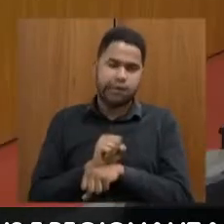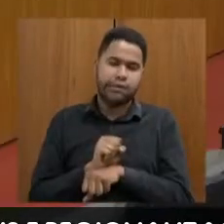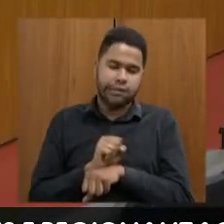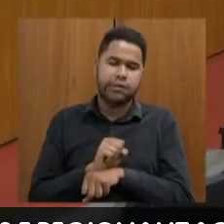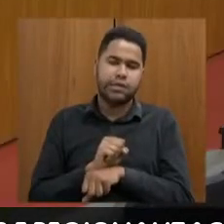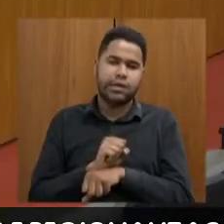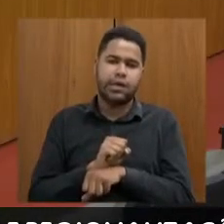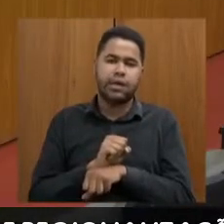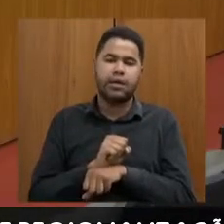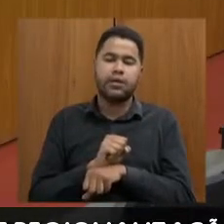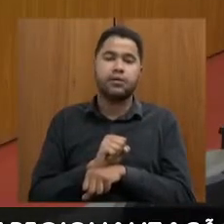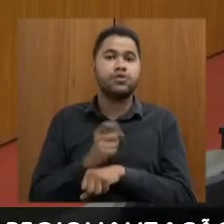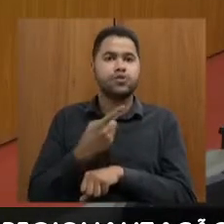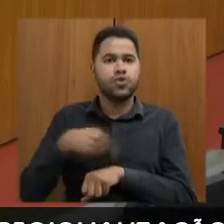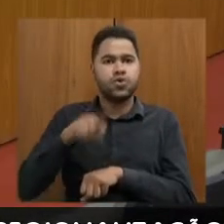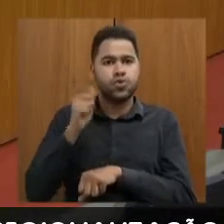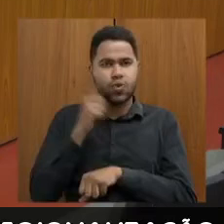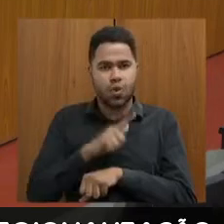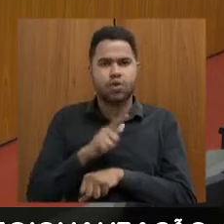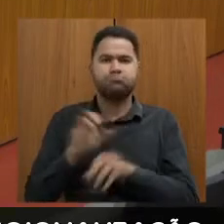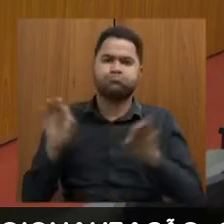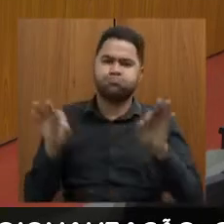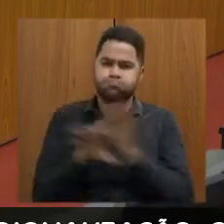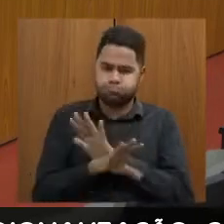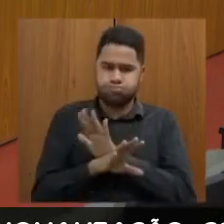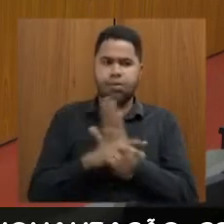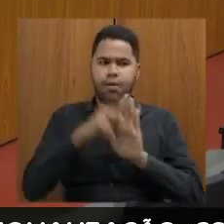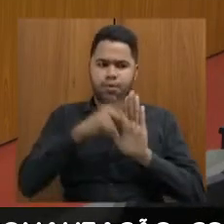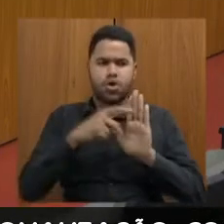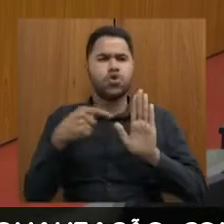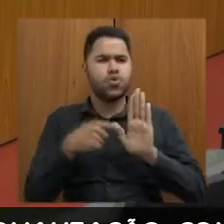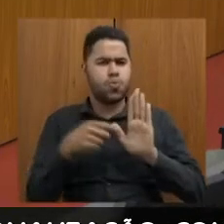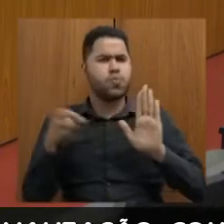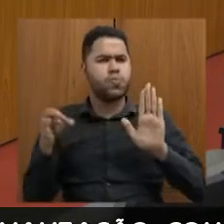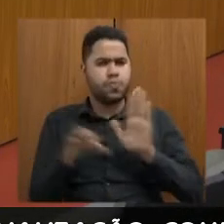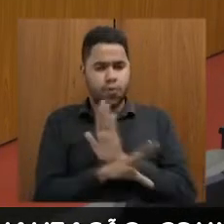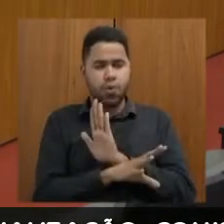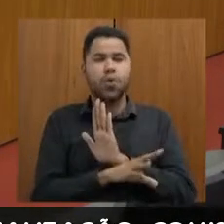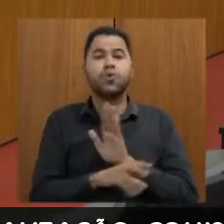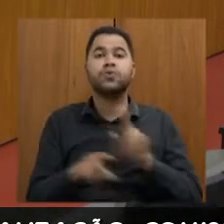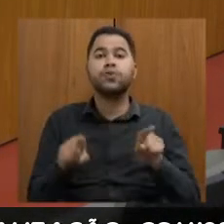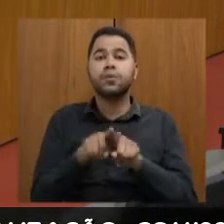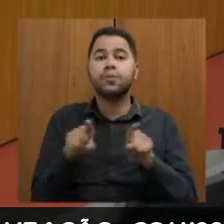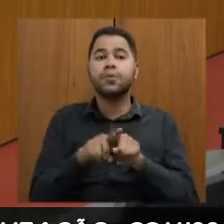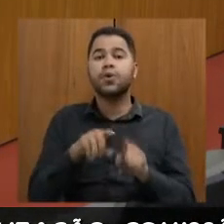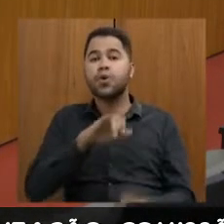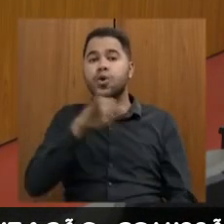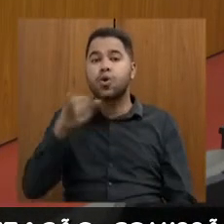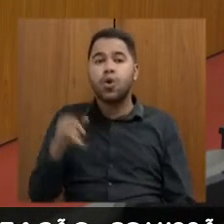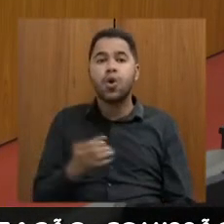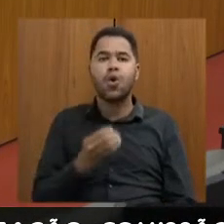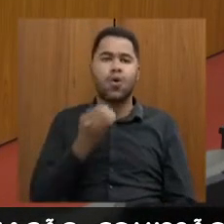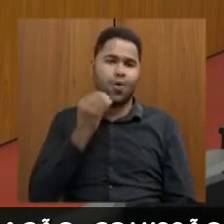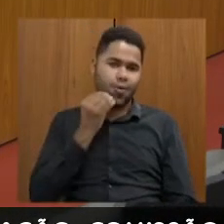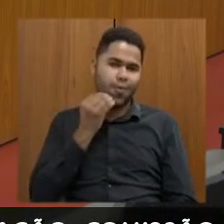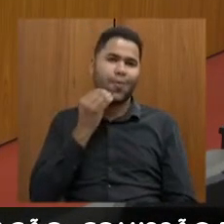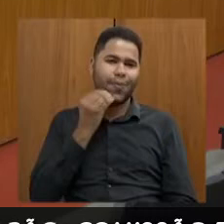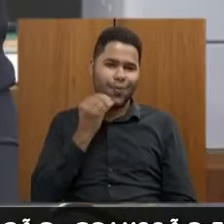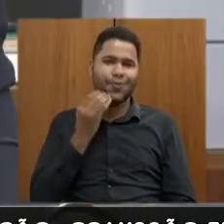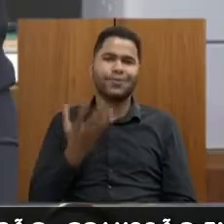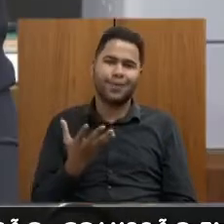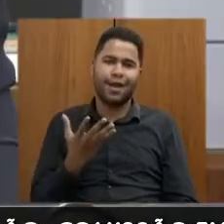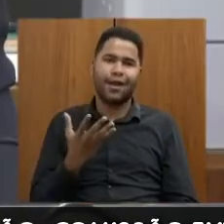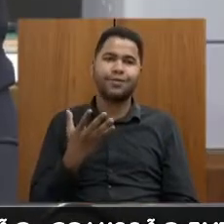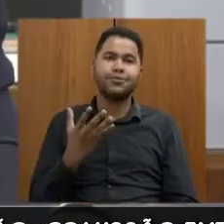e nós concluímos o projeto e tivemos a oportunidade é de